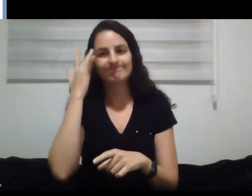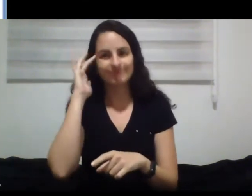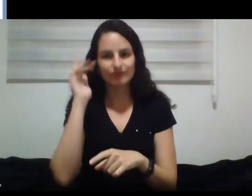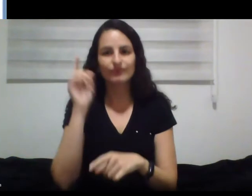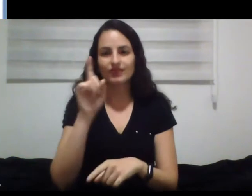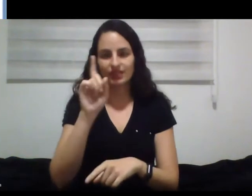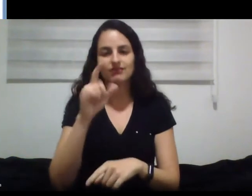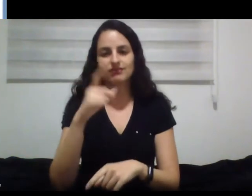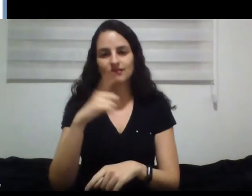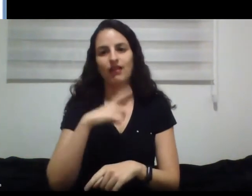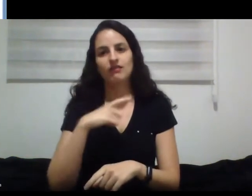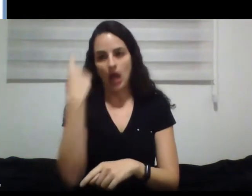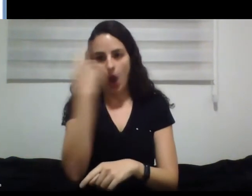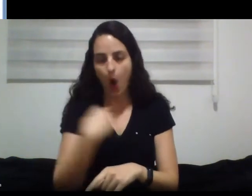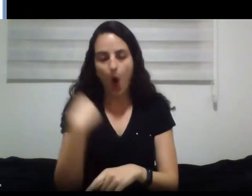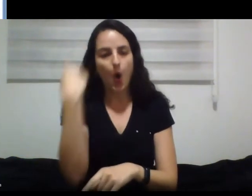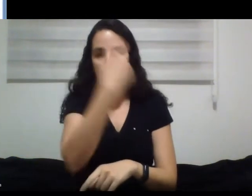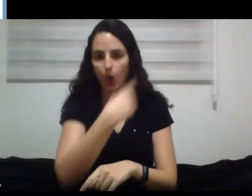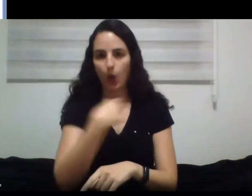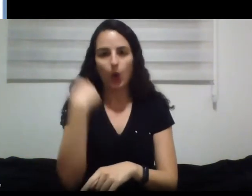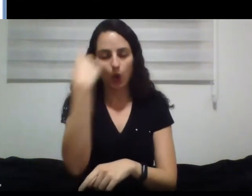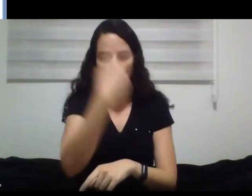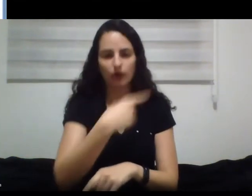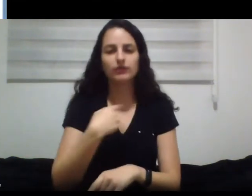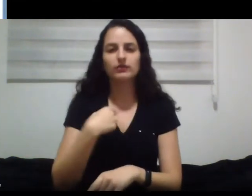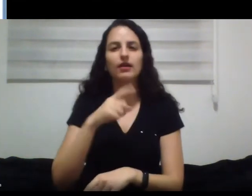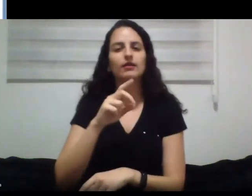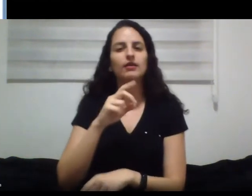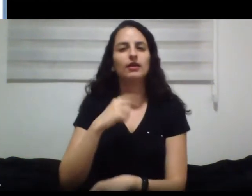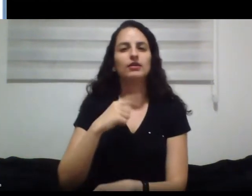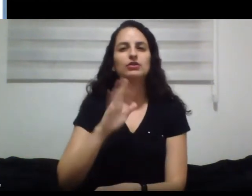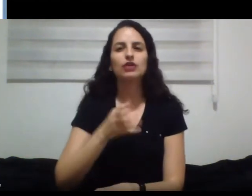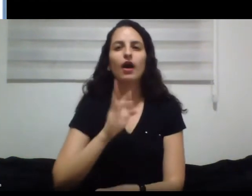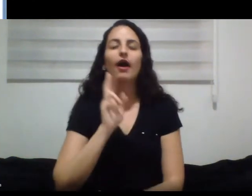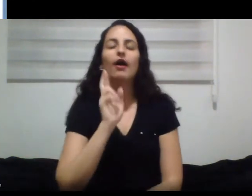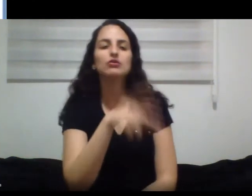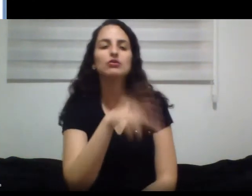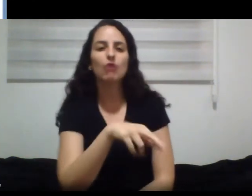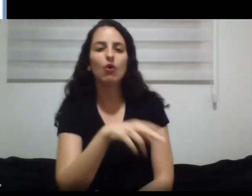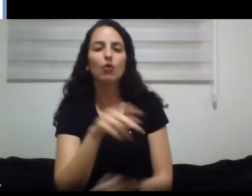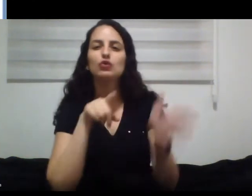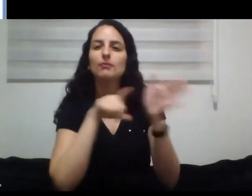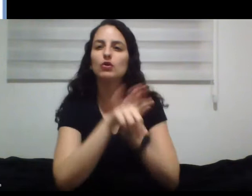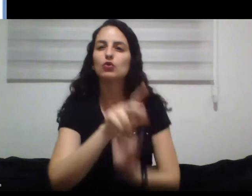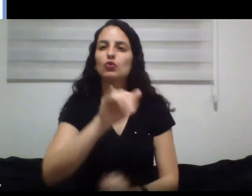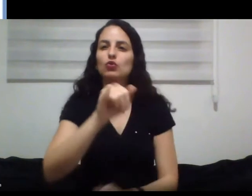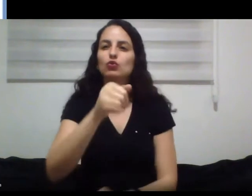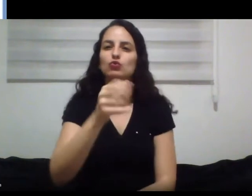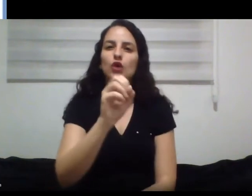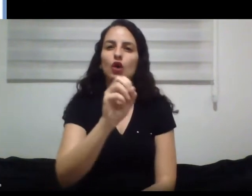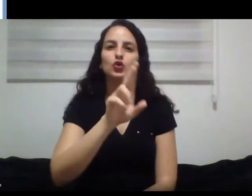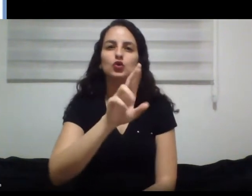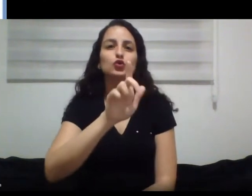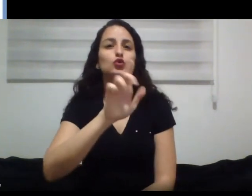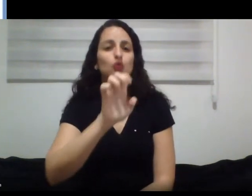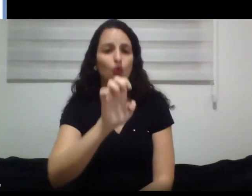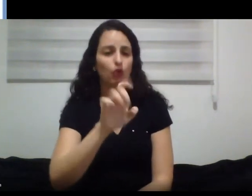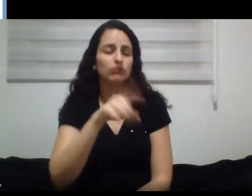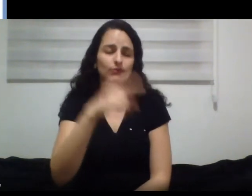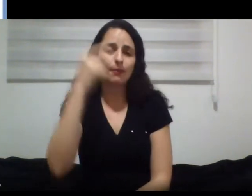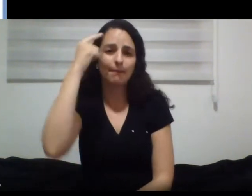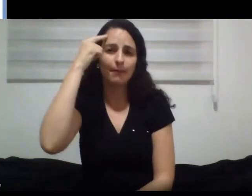sozinho uma sala, eu acho meio complicado, é difícil.